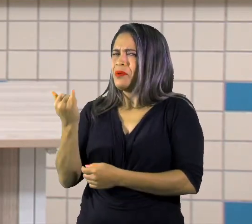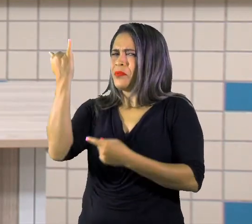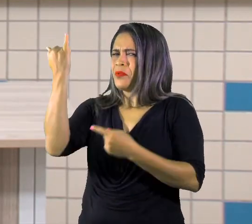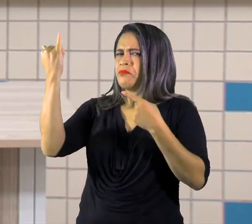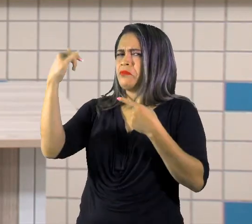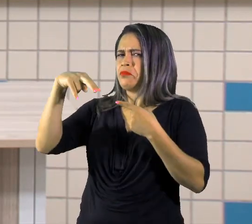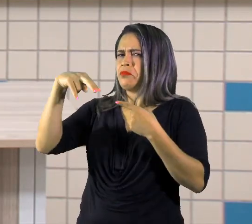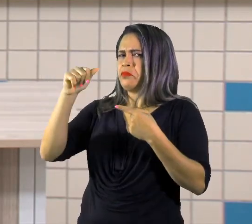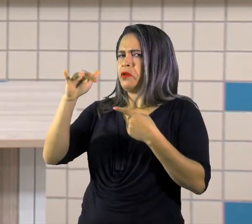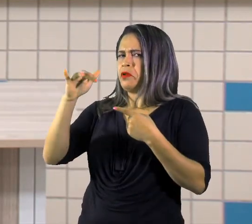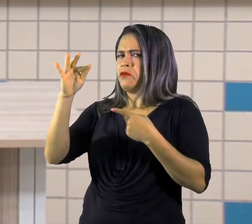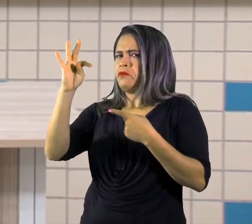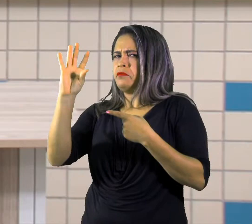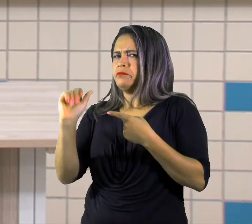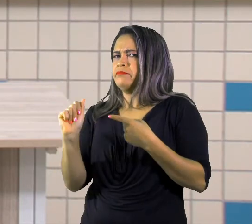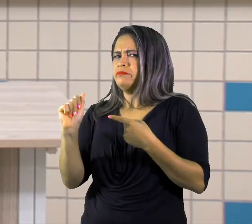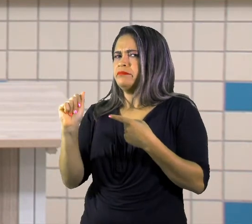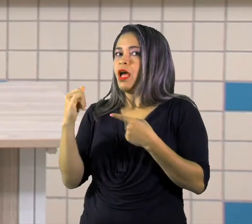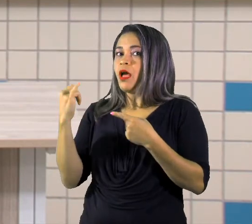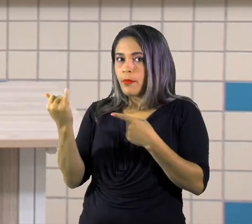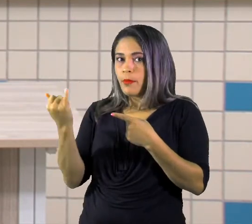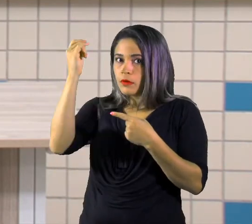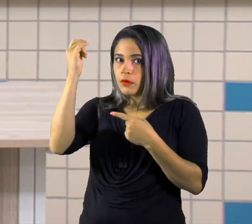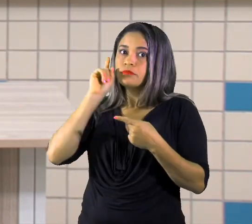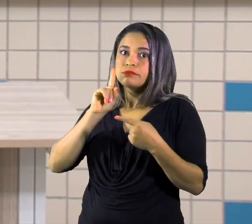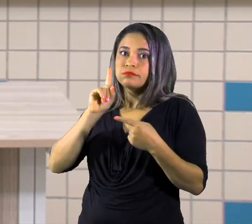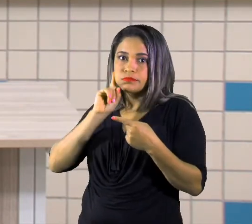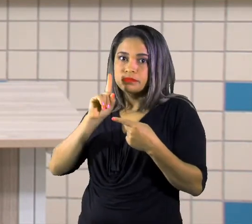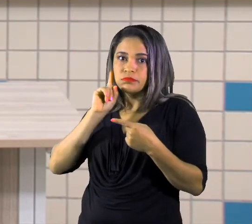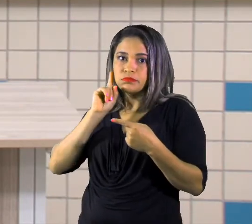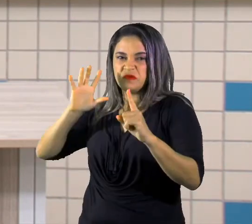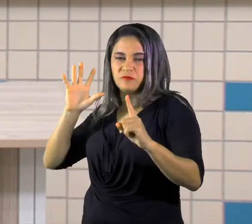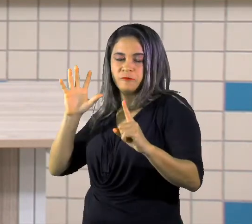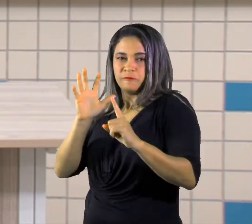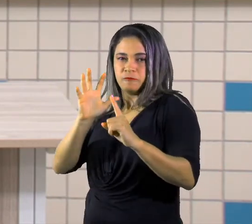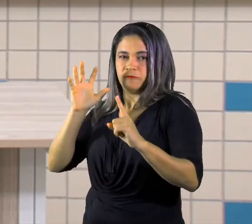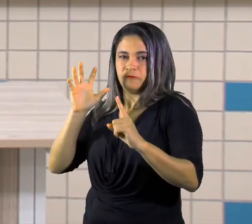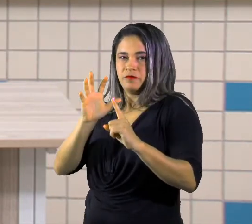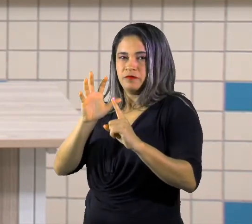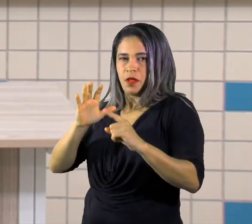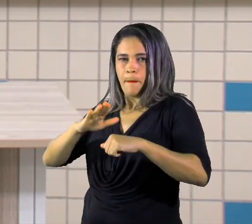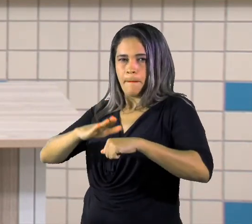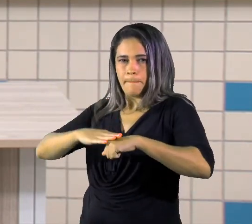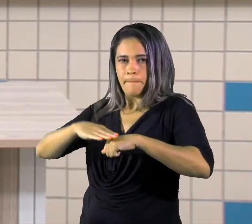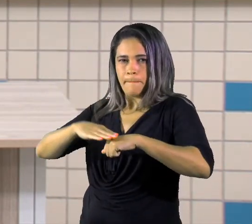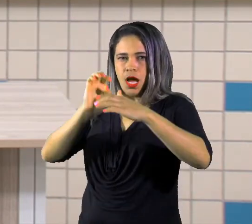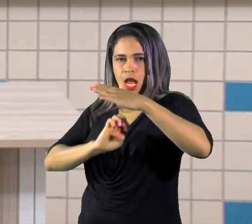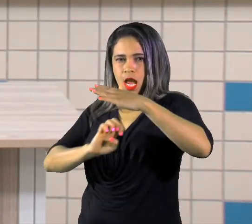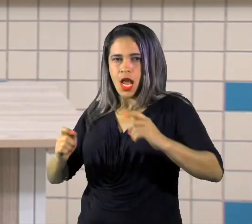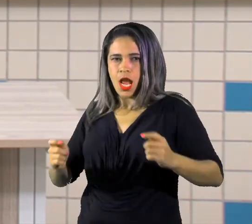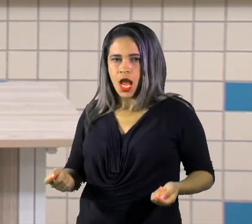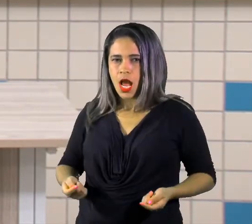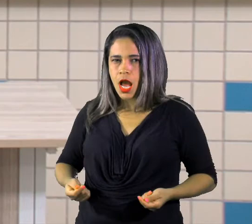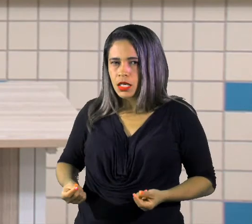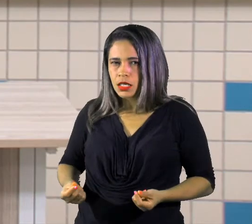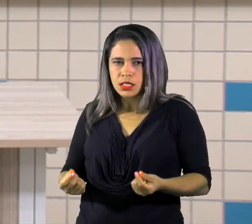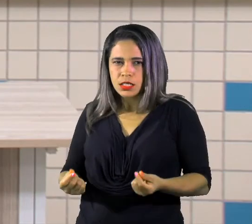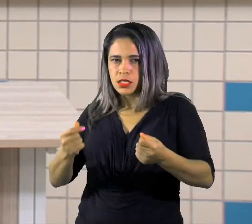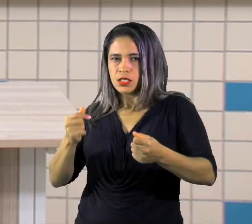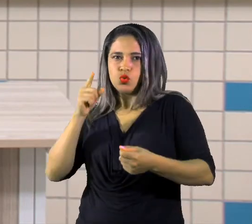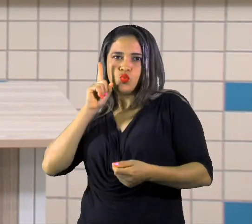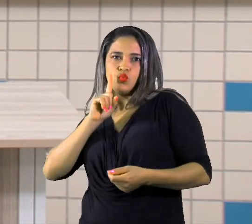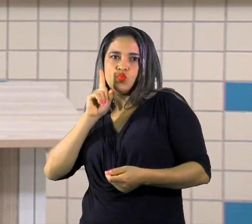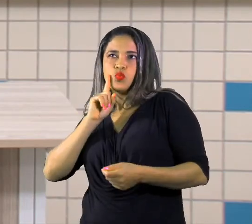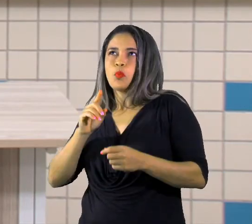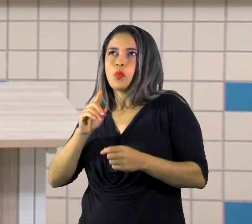O NAFTA é importante para os Estados Unidos porque ele tende a influenciar mais a economia dos Estados Unidos do que, por exemplo,